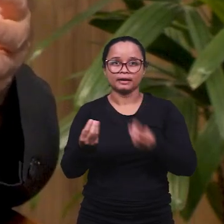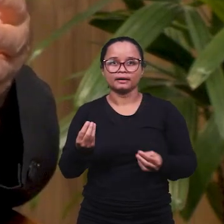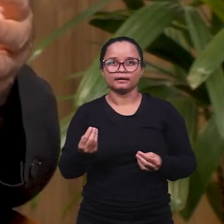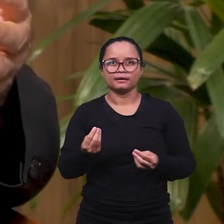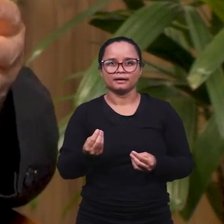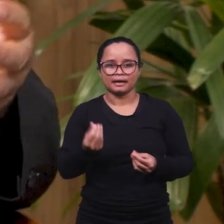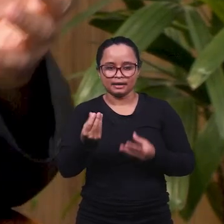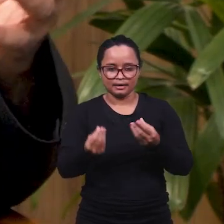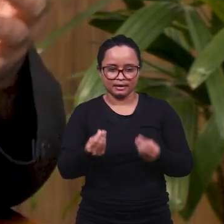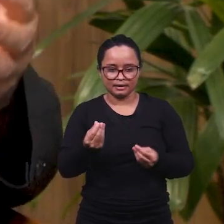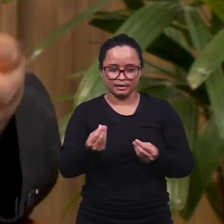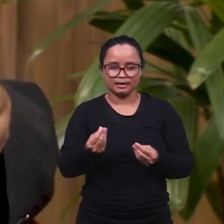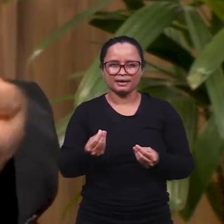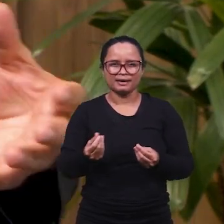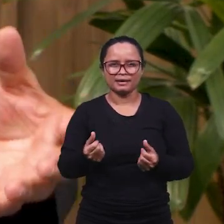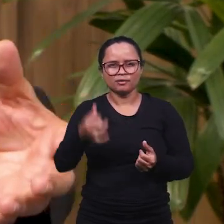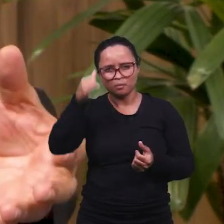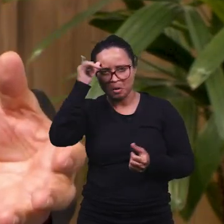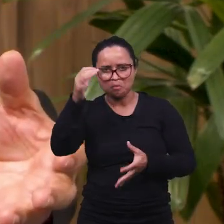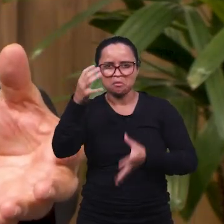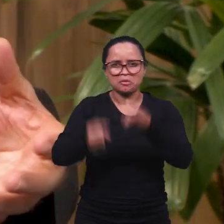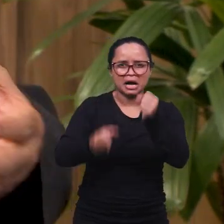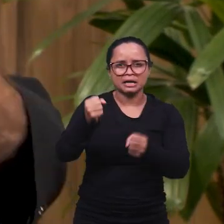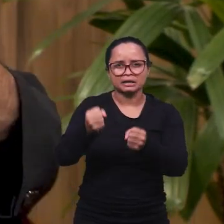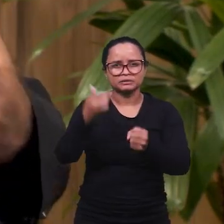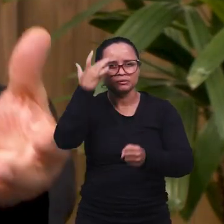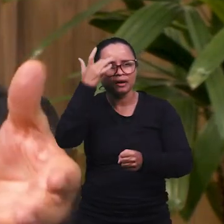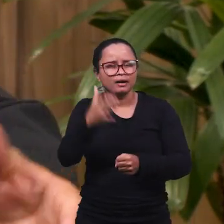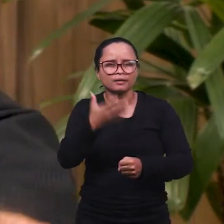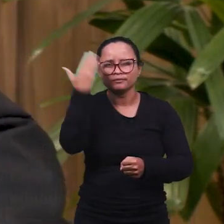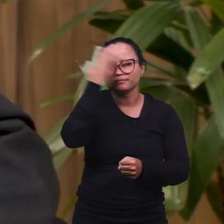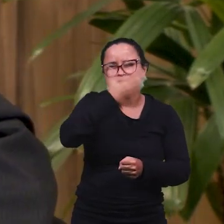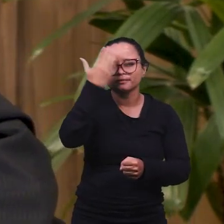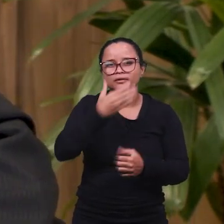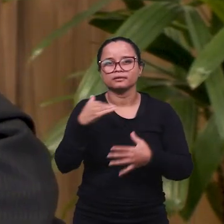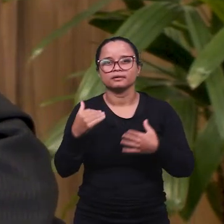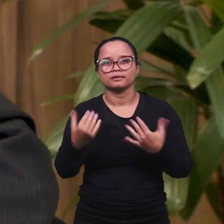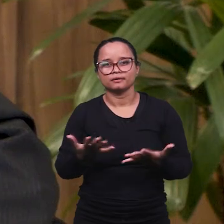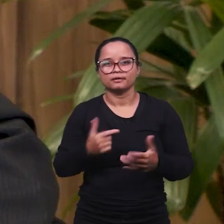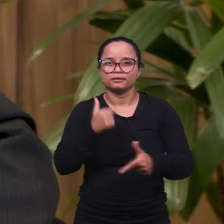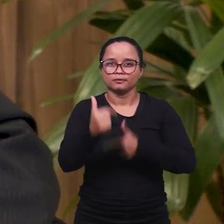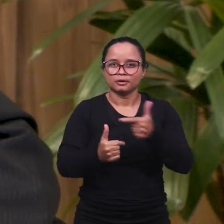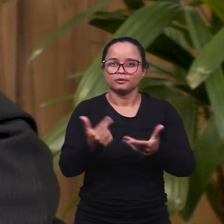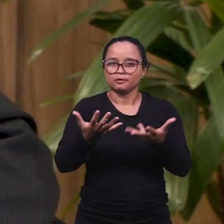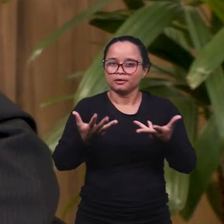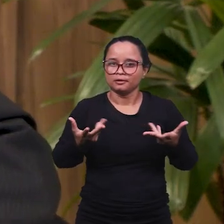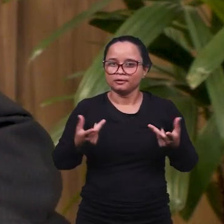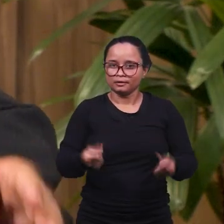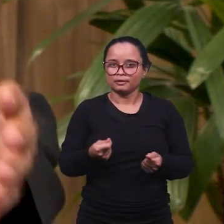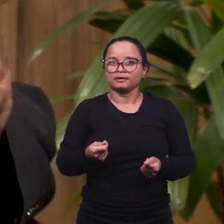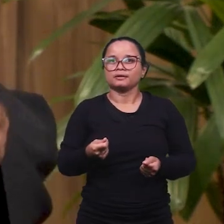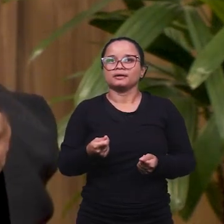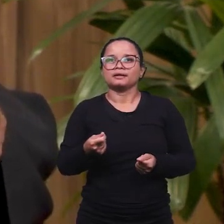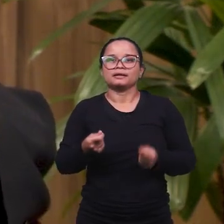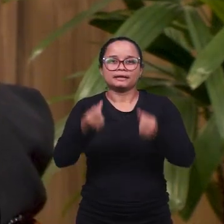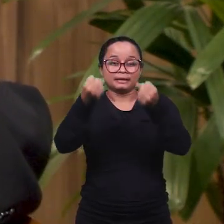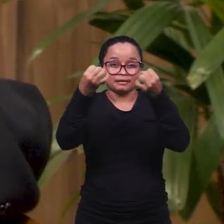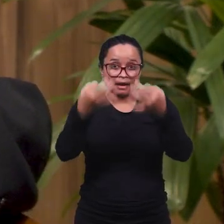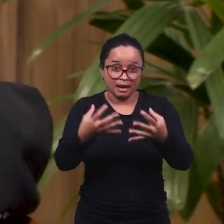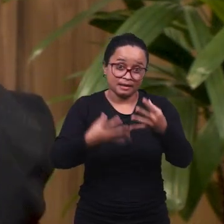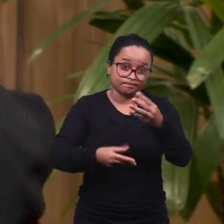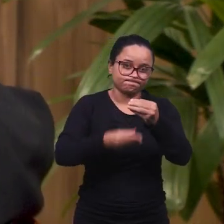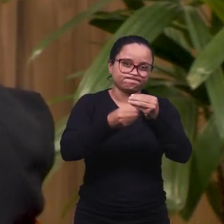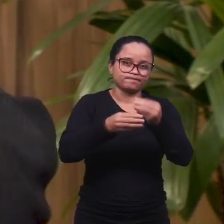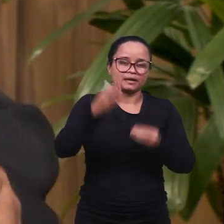Tamanho de uma vaca? Não sabe, né? Nunca viu. Então, é um trabalho glorioso que complementa,